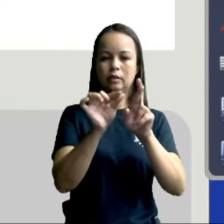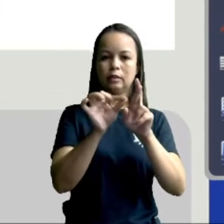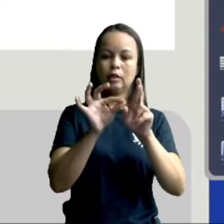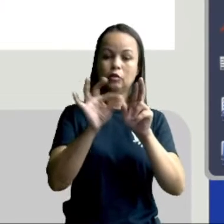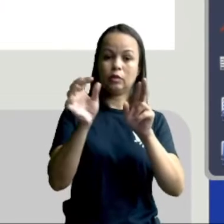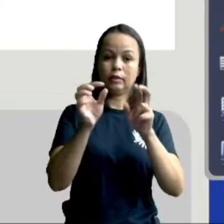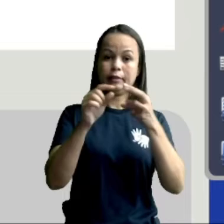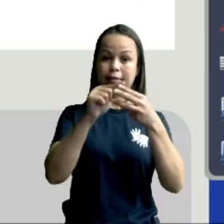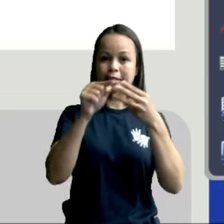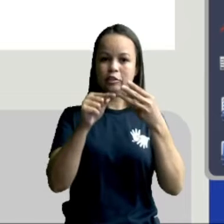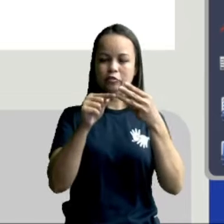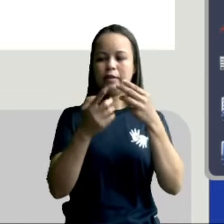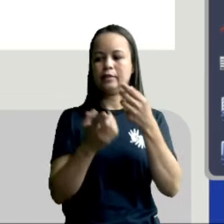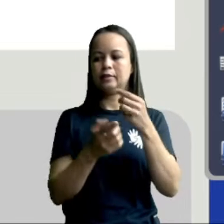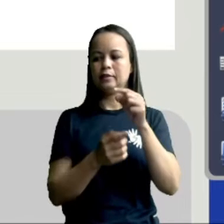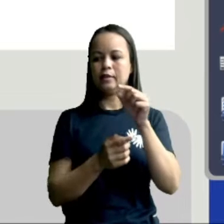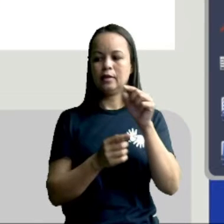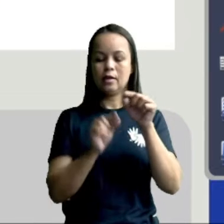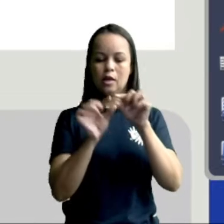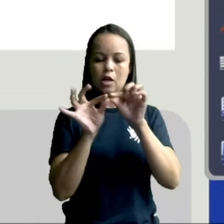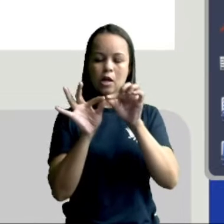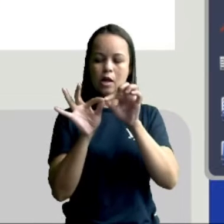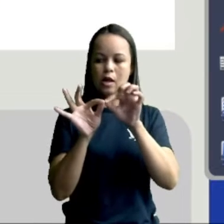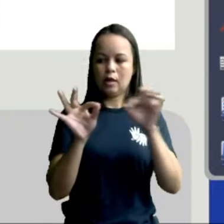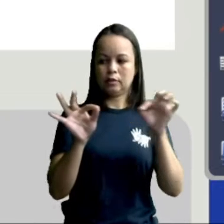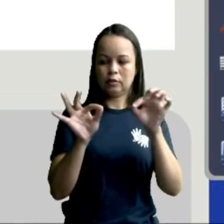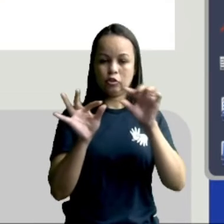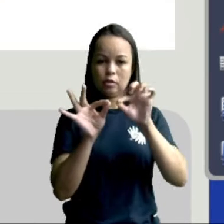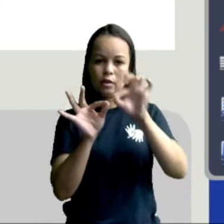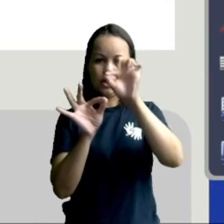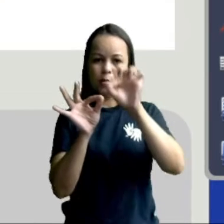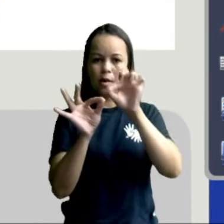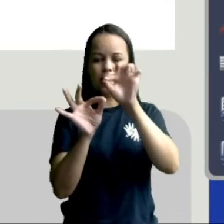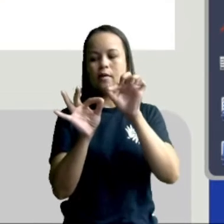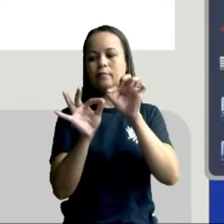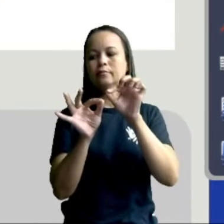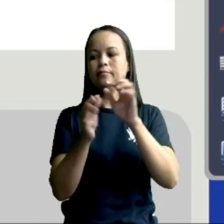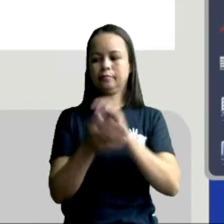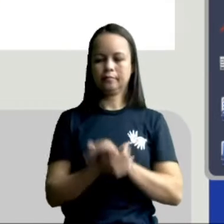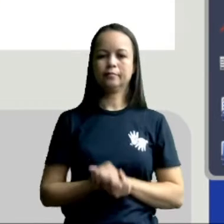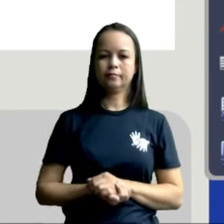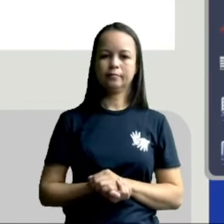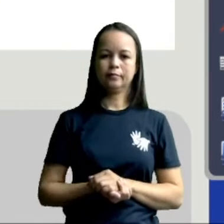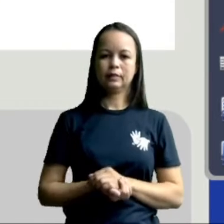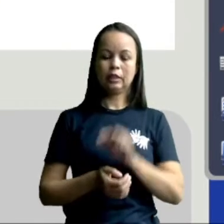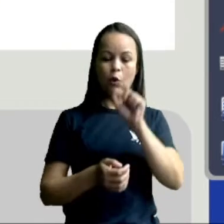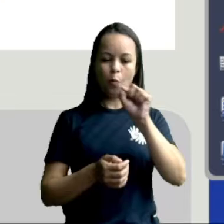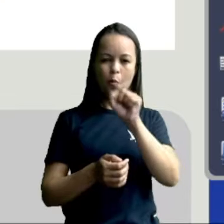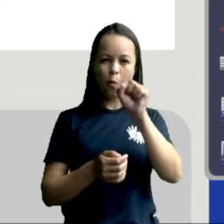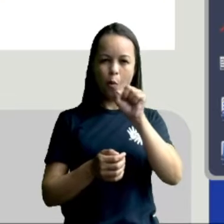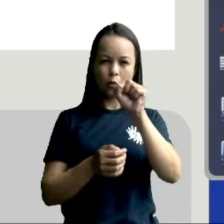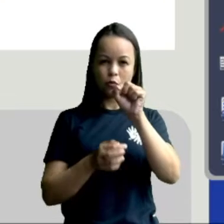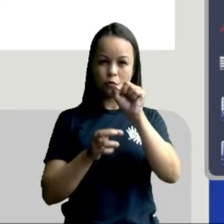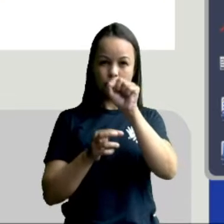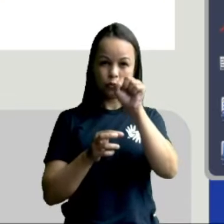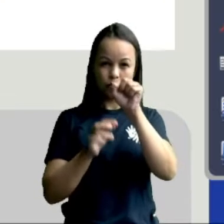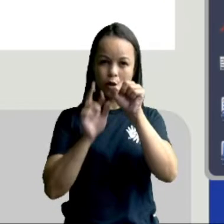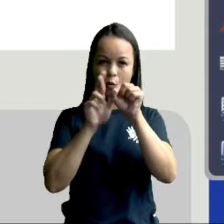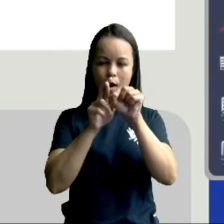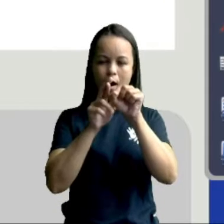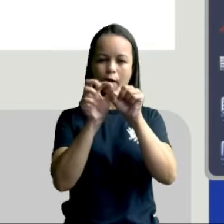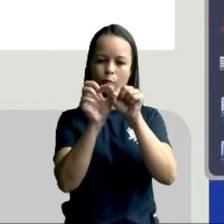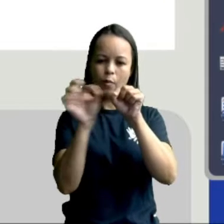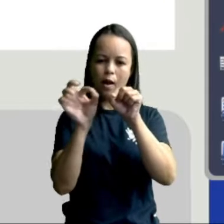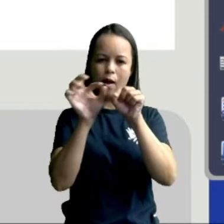raio 3 vezes. Este, daqui para cá e daqui para cá, ó. E quando a gente